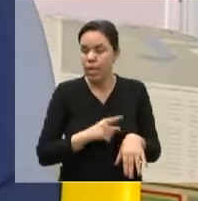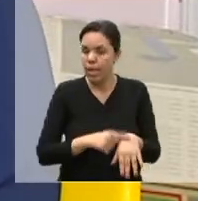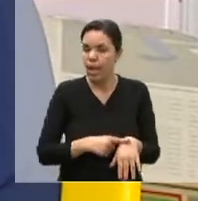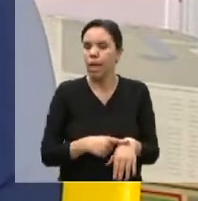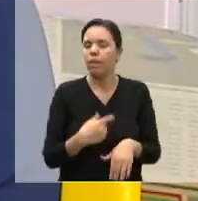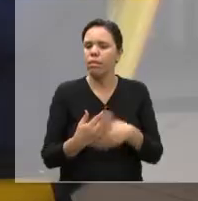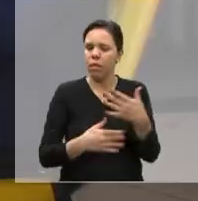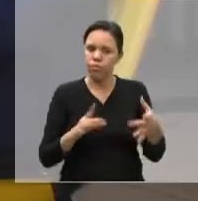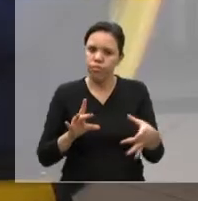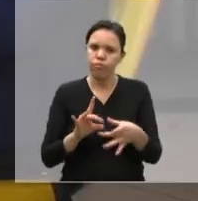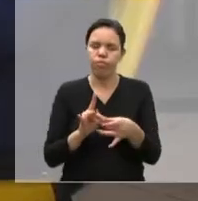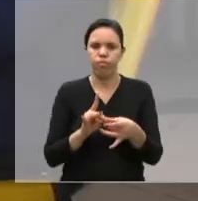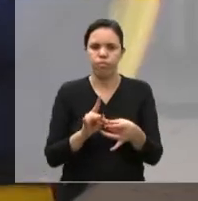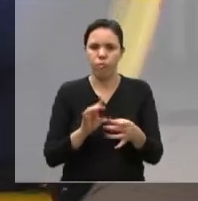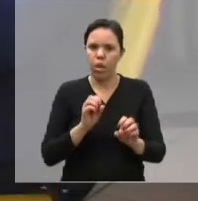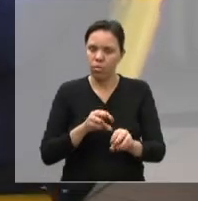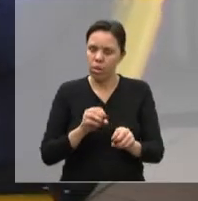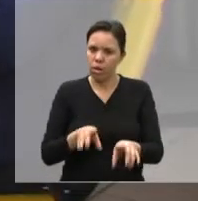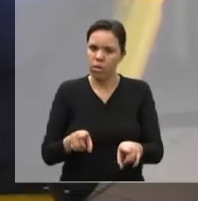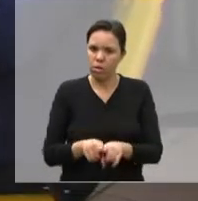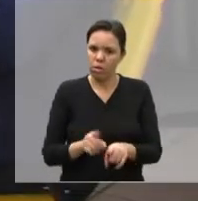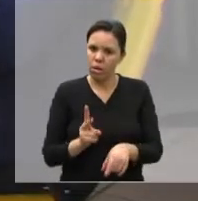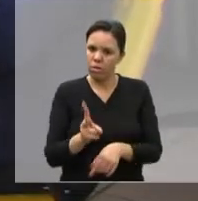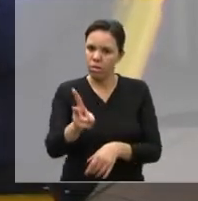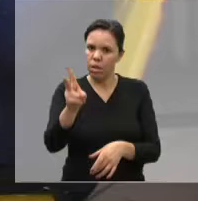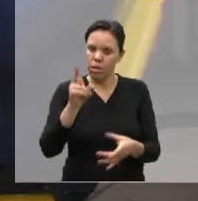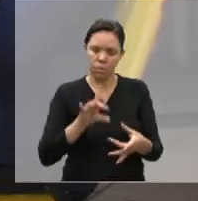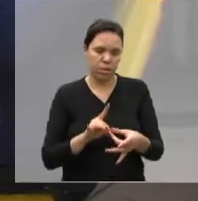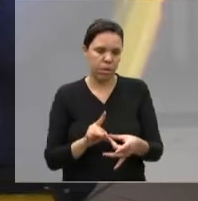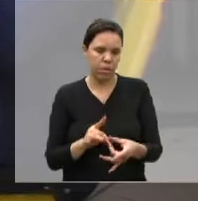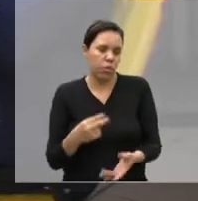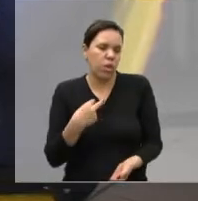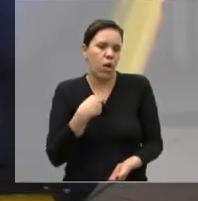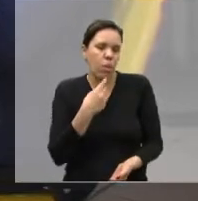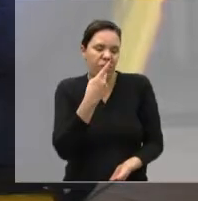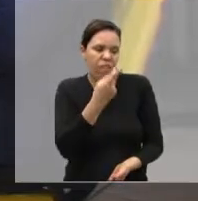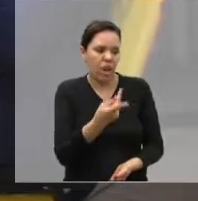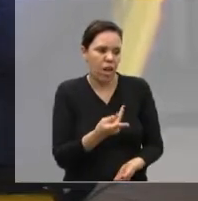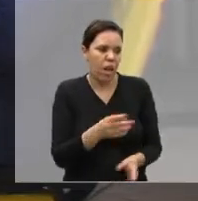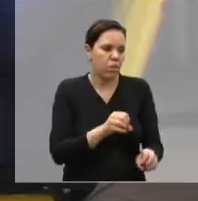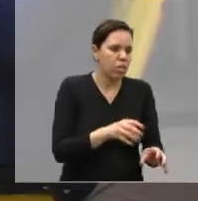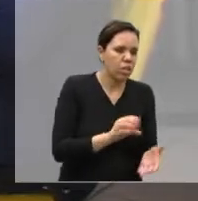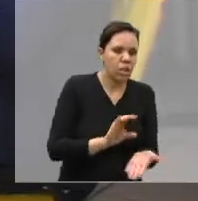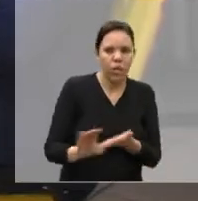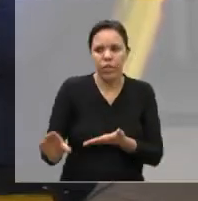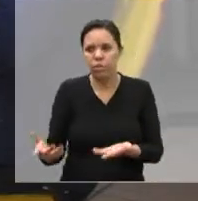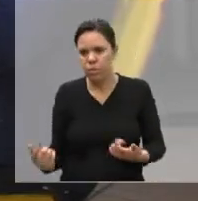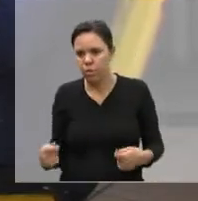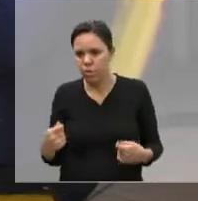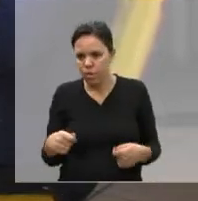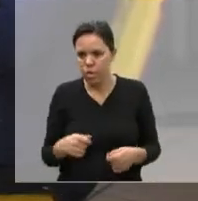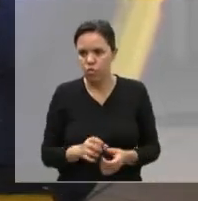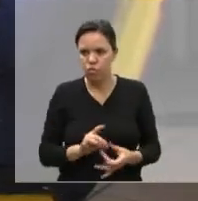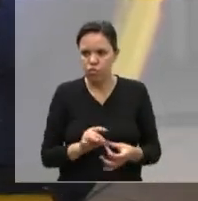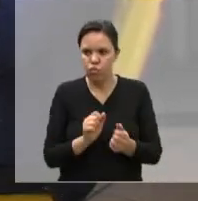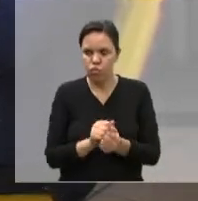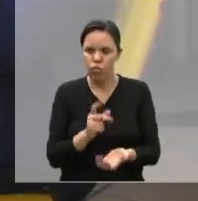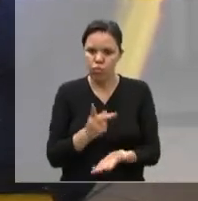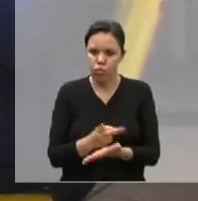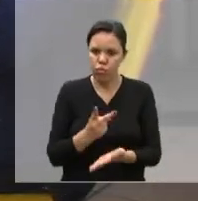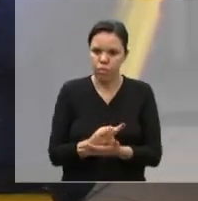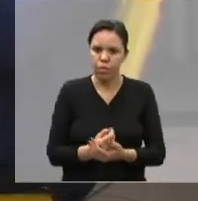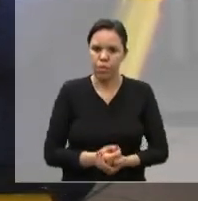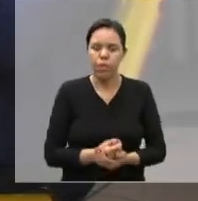andar de mãos dadas eternamente, né? Não tem como falar em educação sem falar em investimento. Quais resultados esses investimentos dão